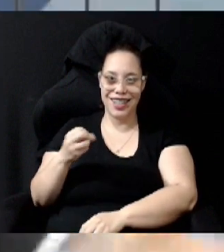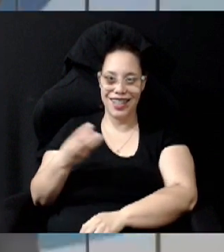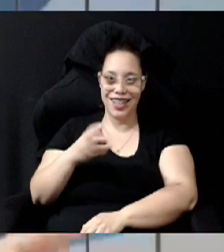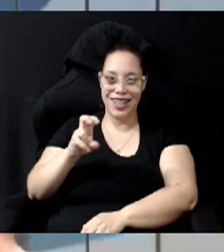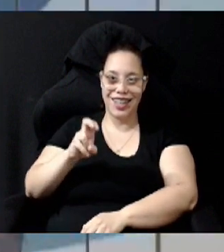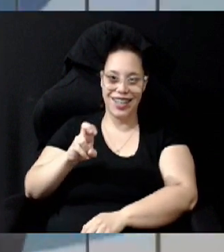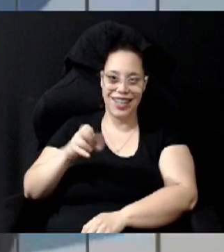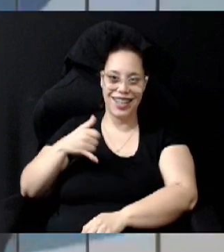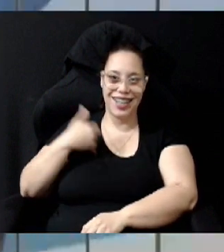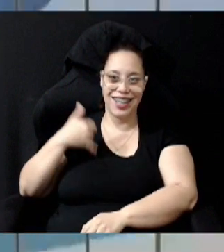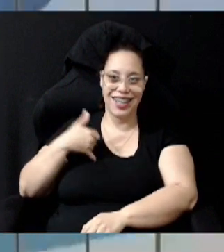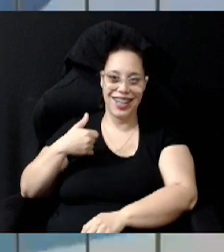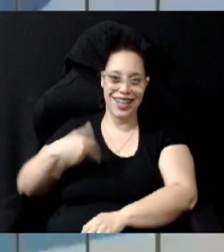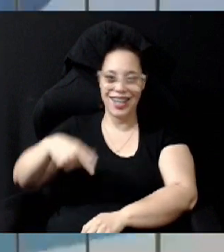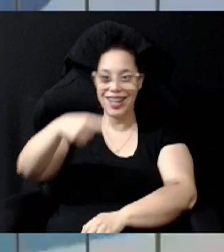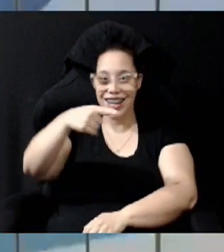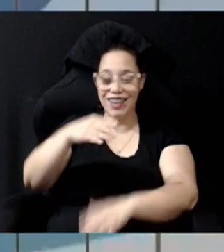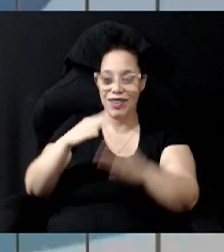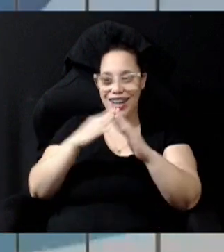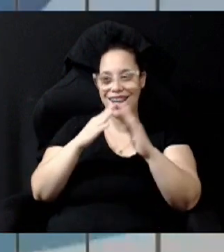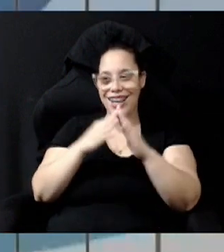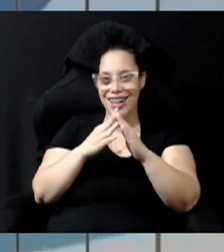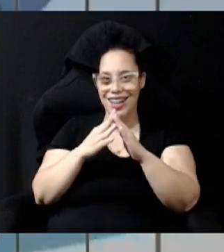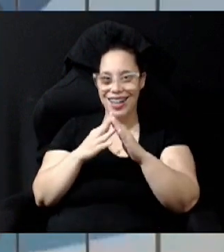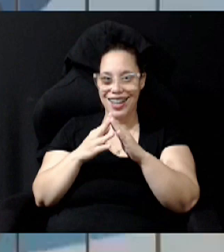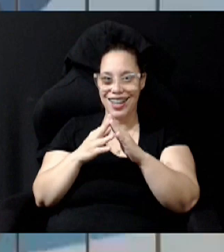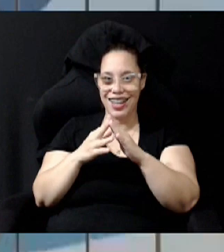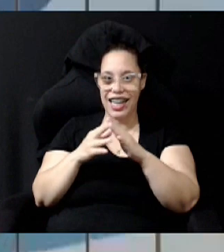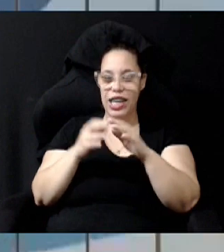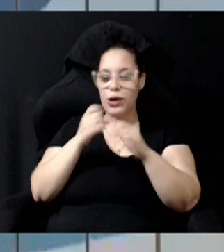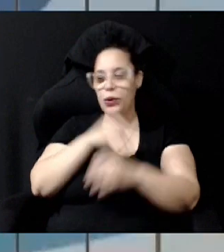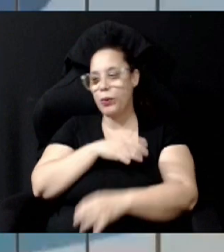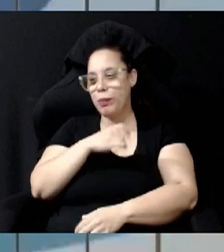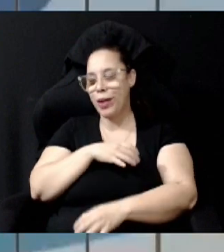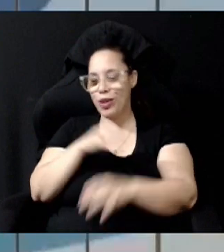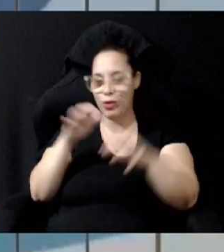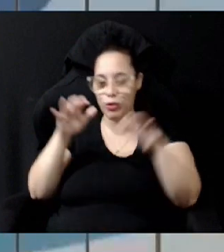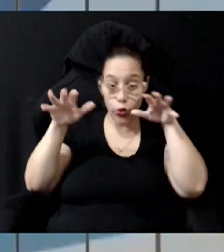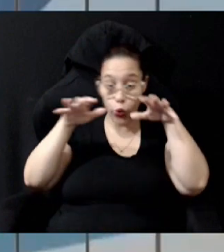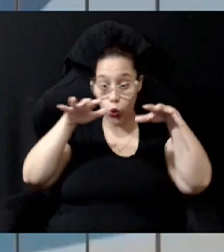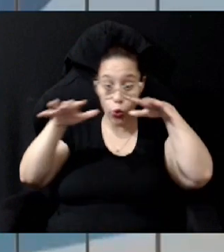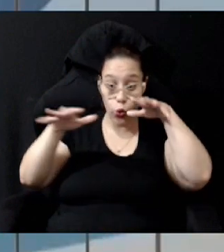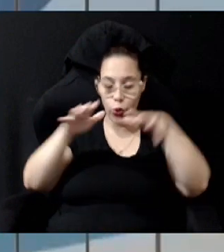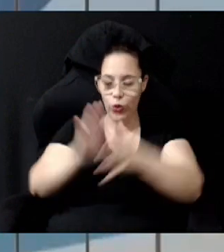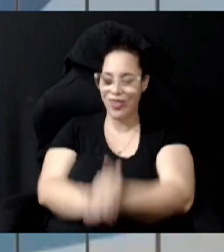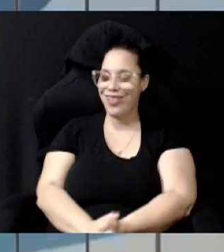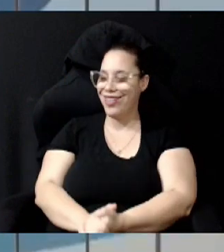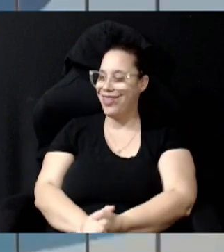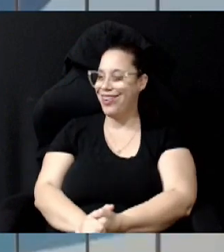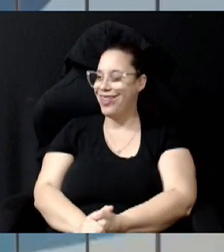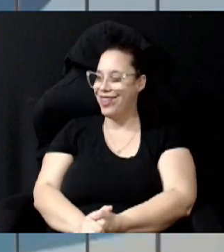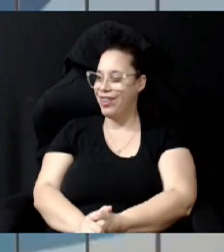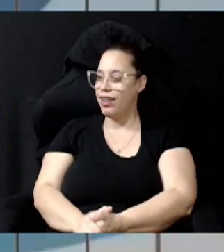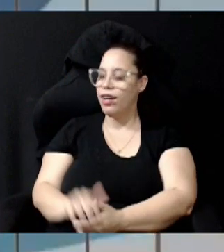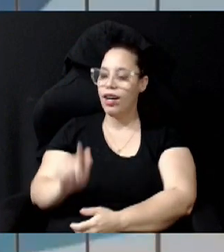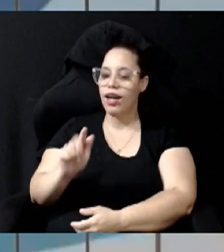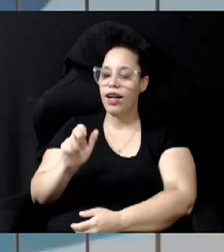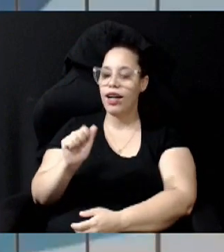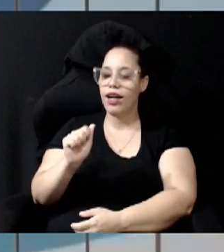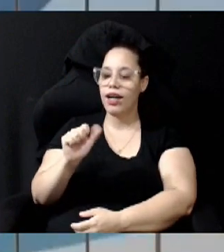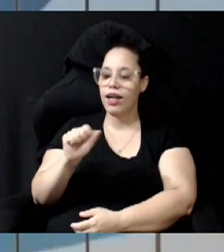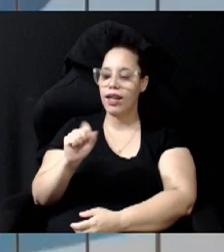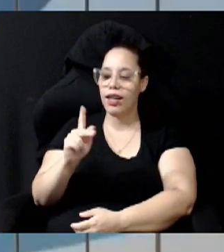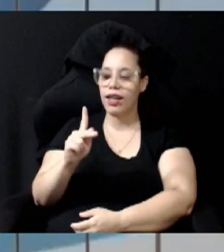levar o Gaspar para casa. Com medo da assombração. De medo da assombração. Uhum. Bom, ele falou assim, ô Gaspar, eu estou pensando em comprar uma casa